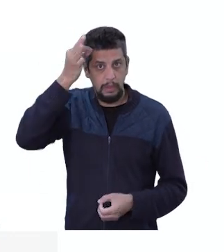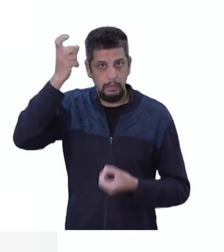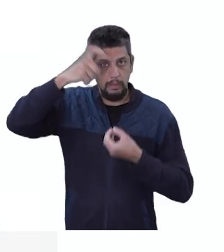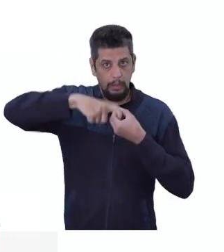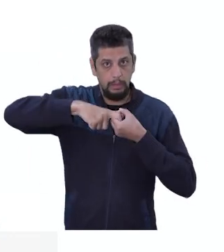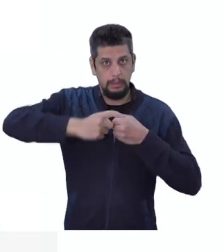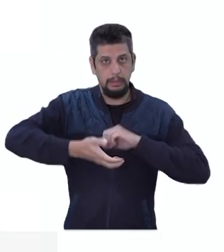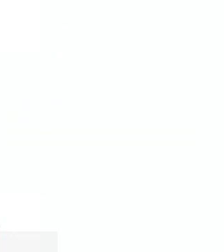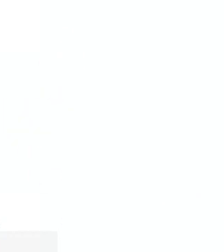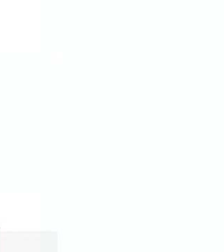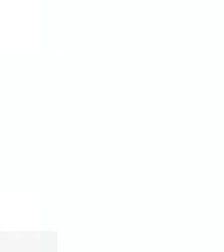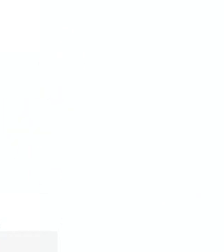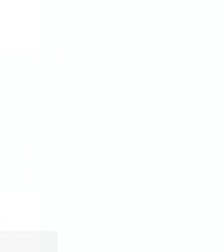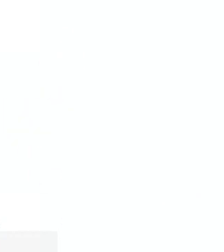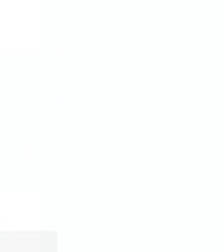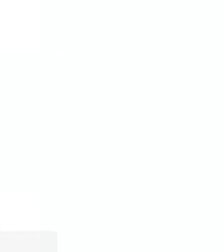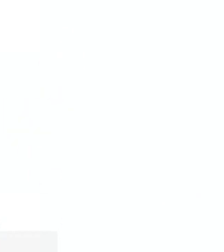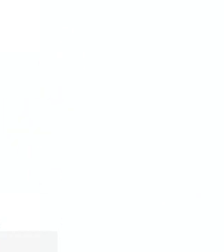a gente já volta.